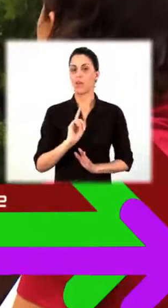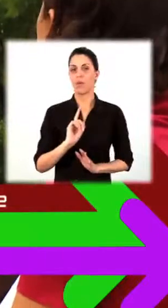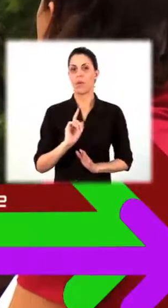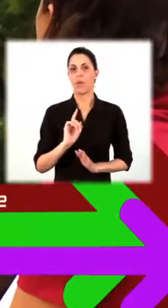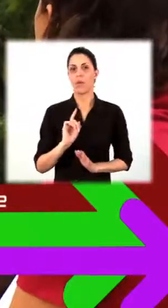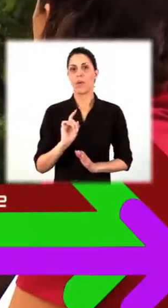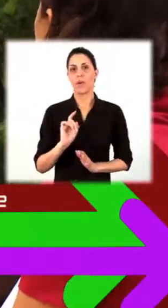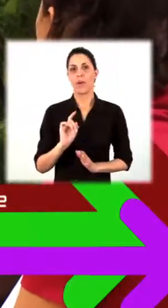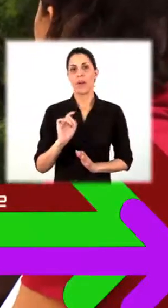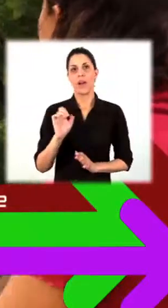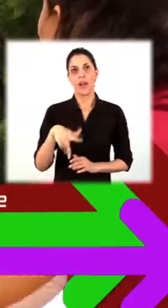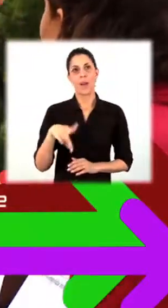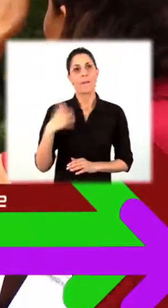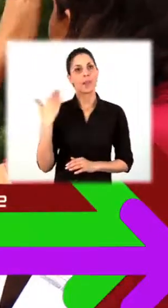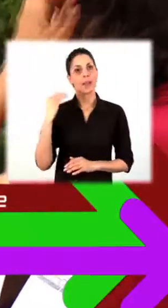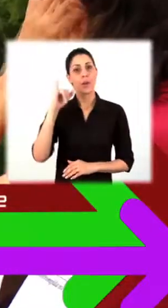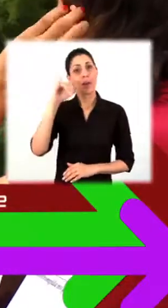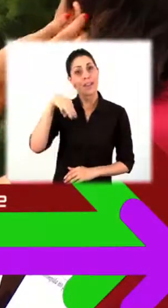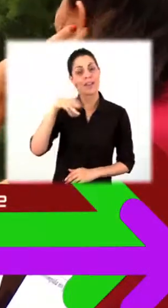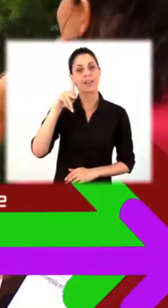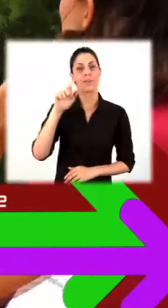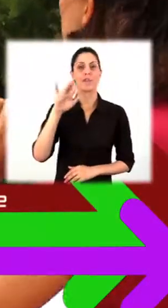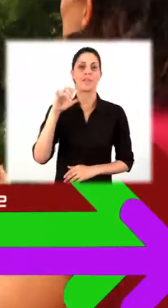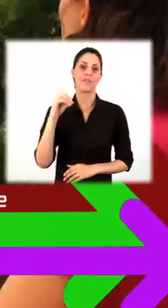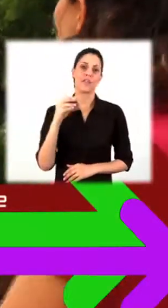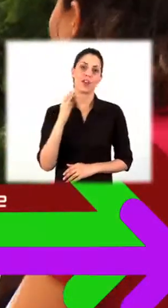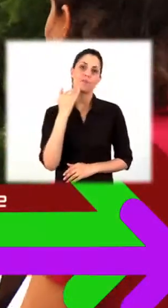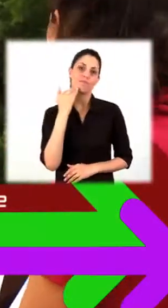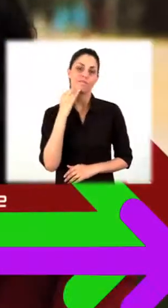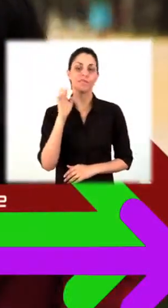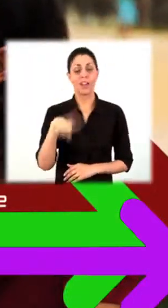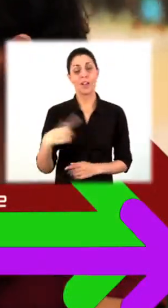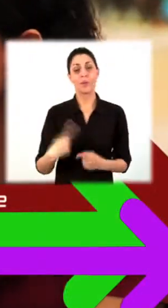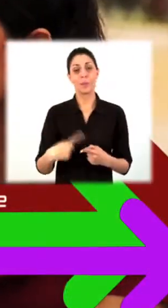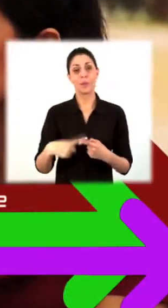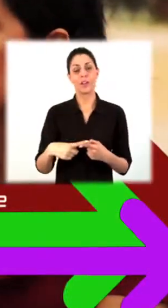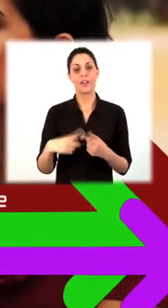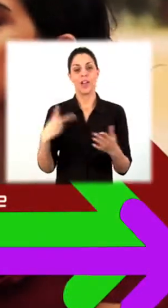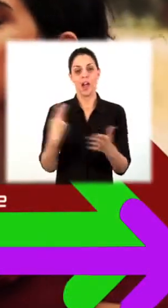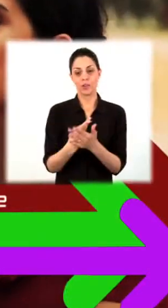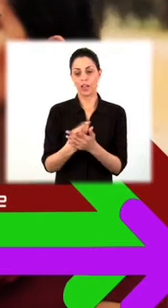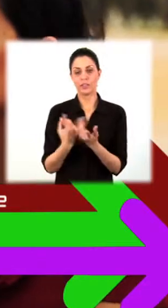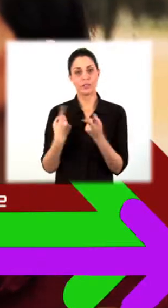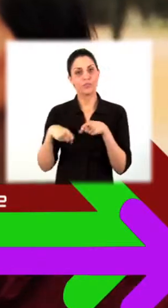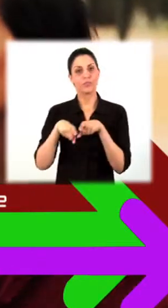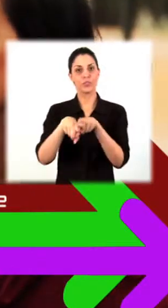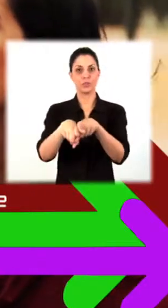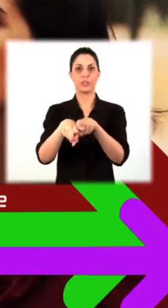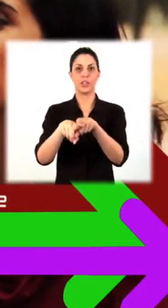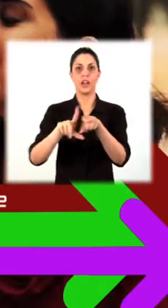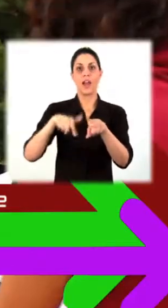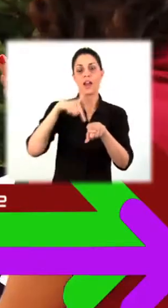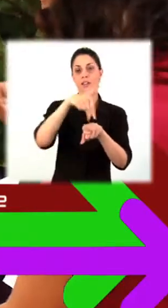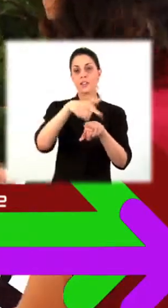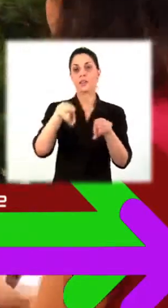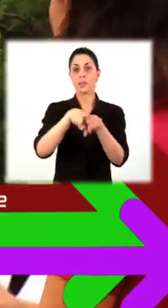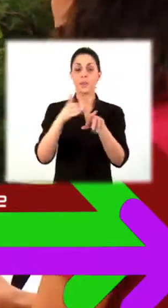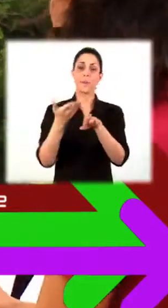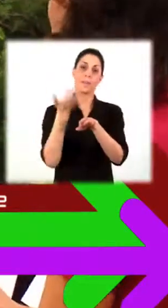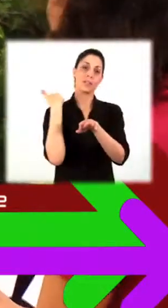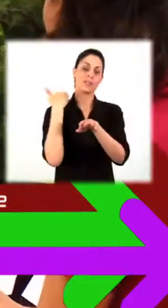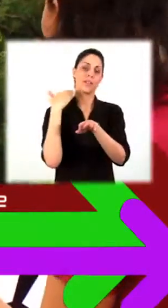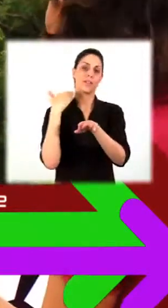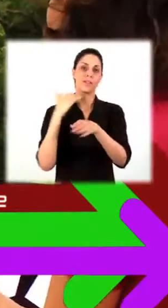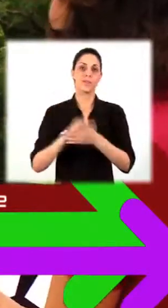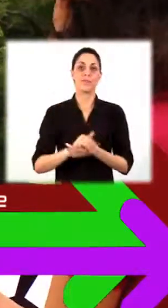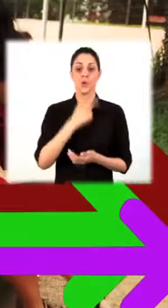Não, ele é um pretérito imperfeito. Imperfeito, porque ele acontece simultaneamente a uma ação também